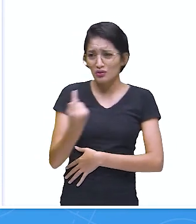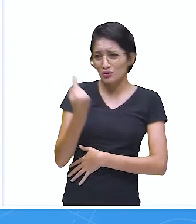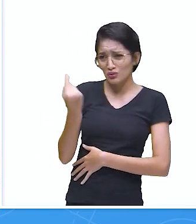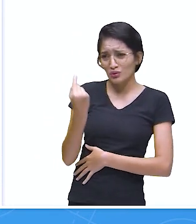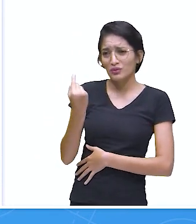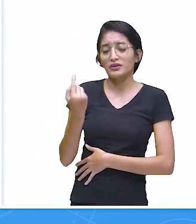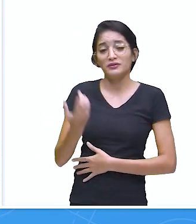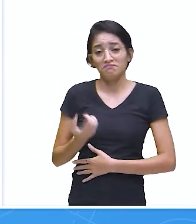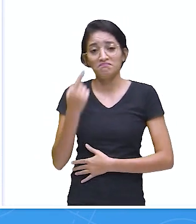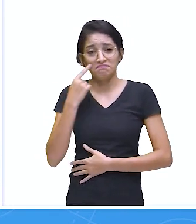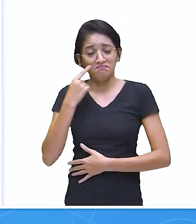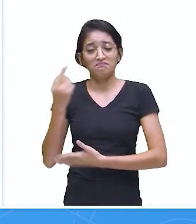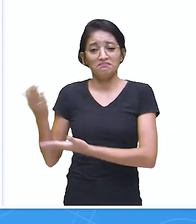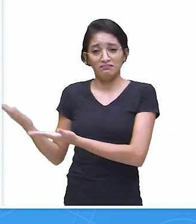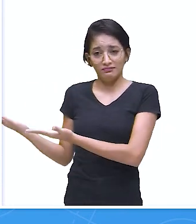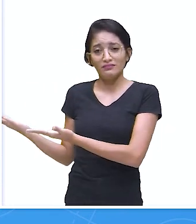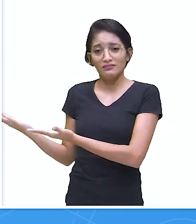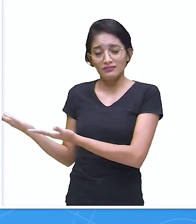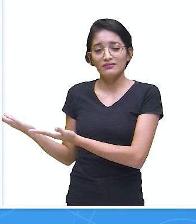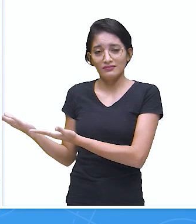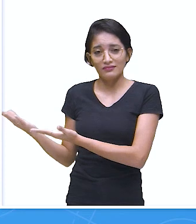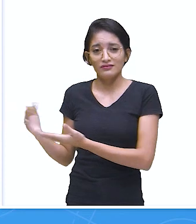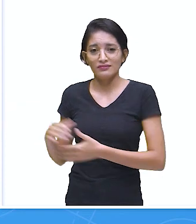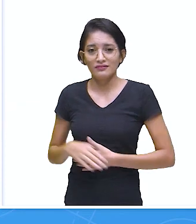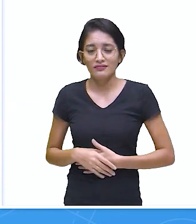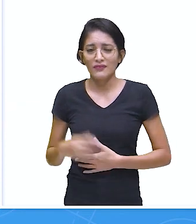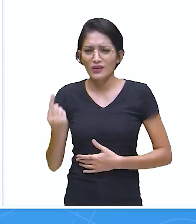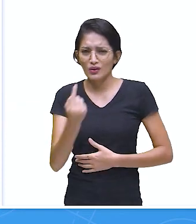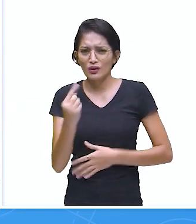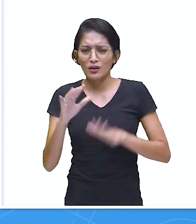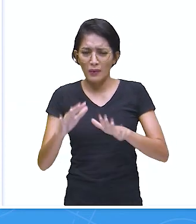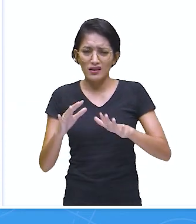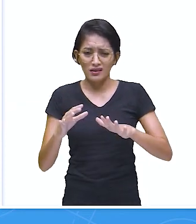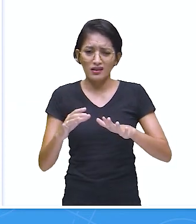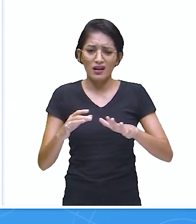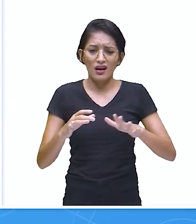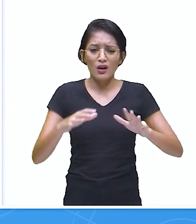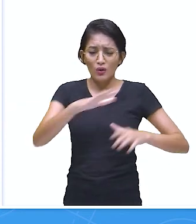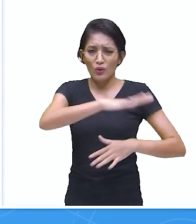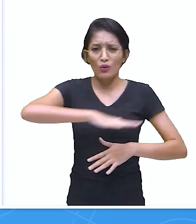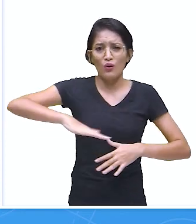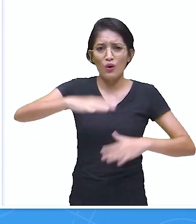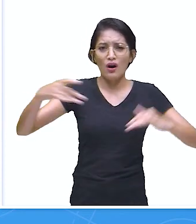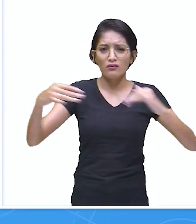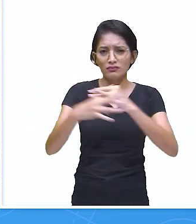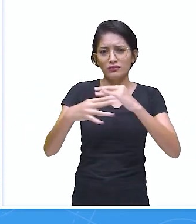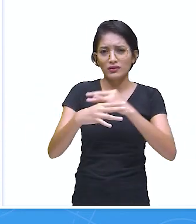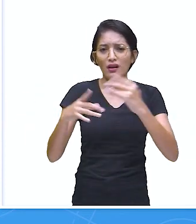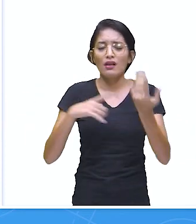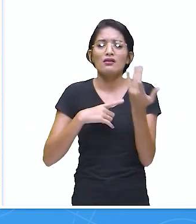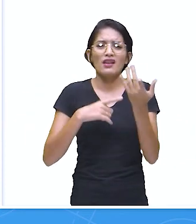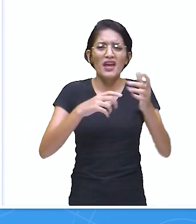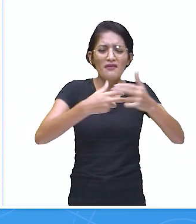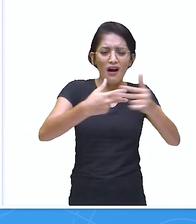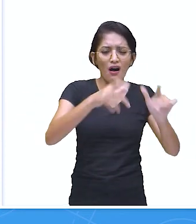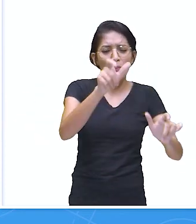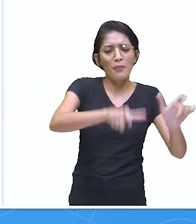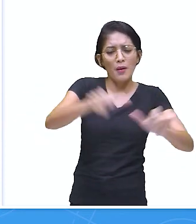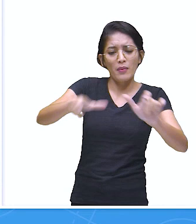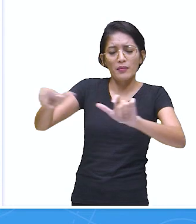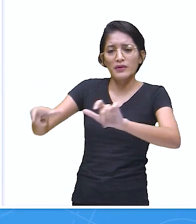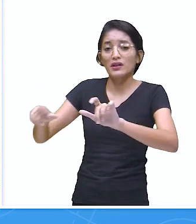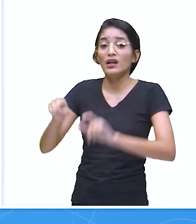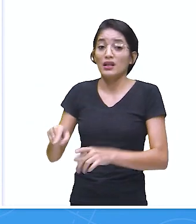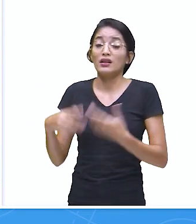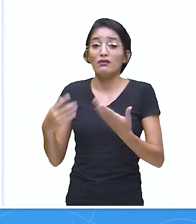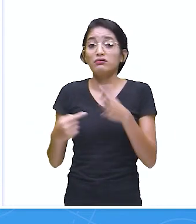só o nosso personagem sozinho, mas em uma cidade, né? Na cidade onde tem muitas pessoas. Então,